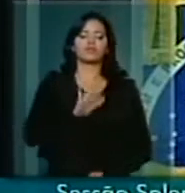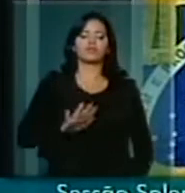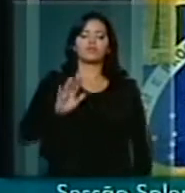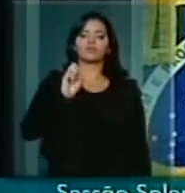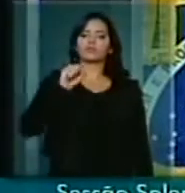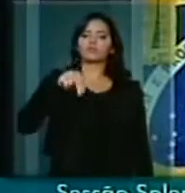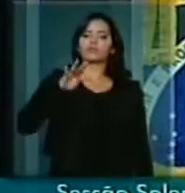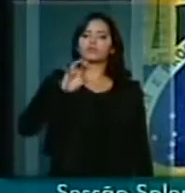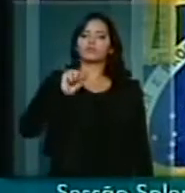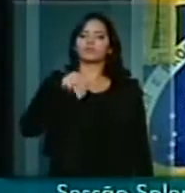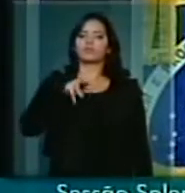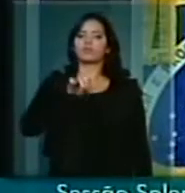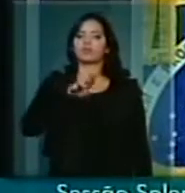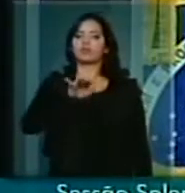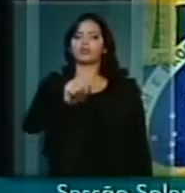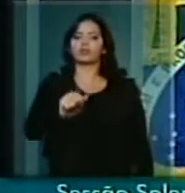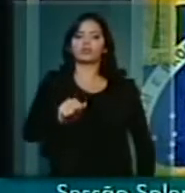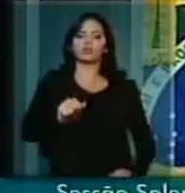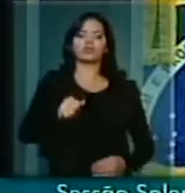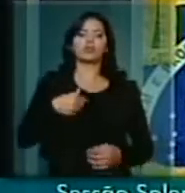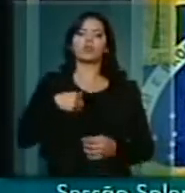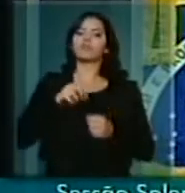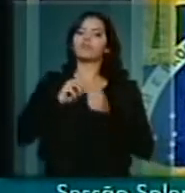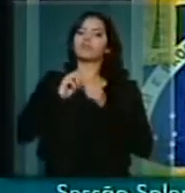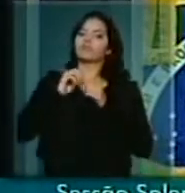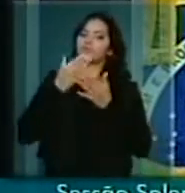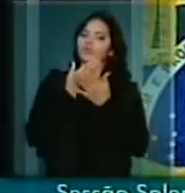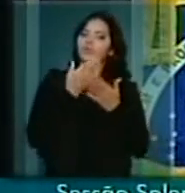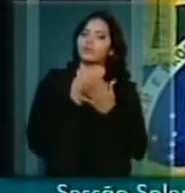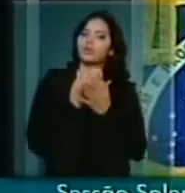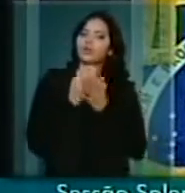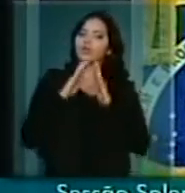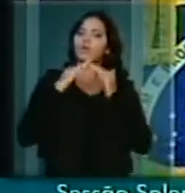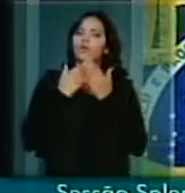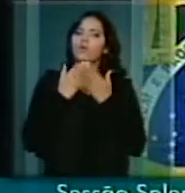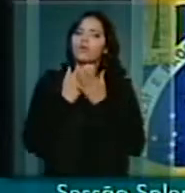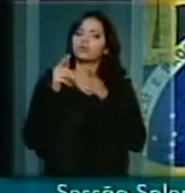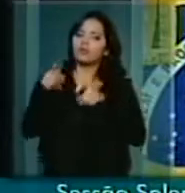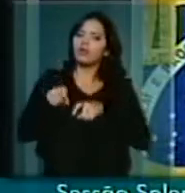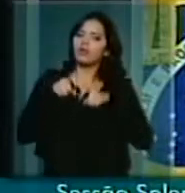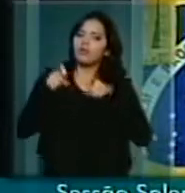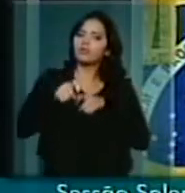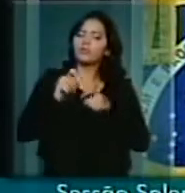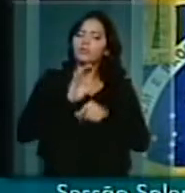Maria, tinha feito o Colégio Agrícola, no curso de Agronomia.